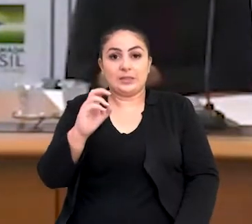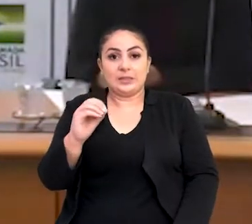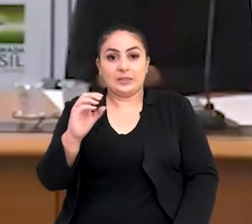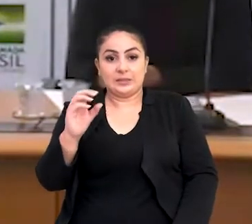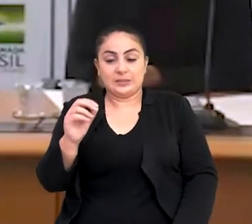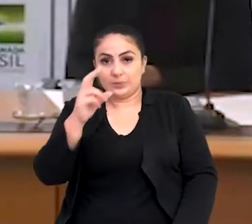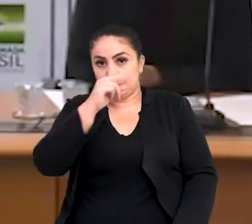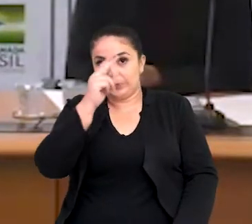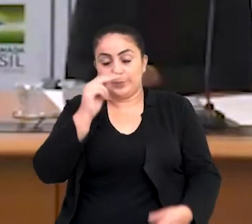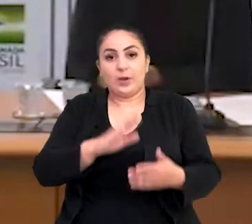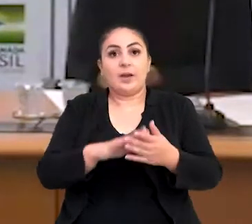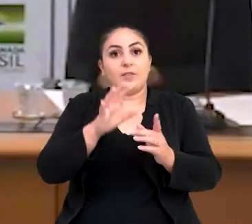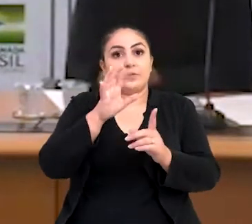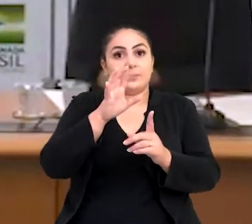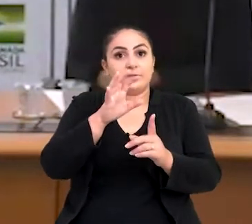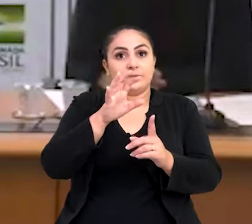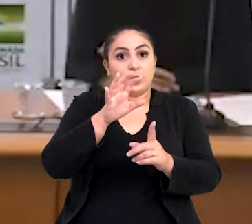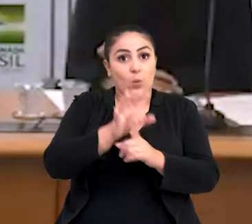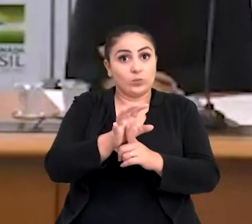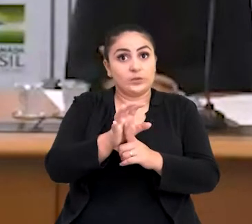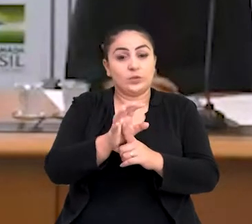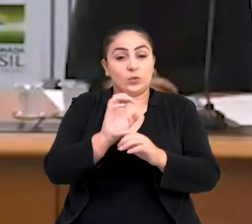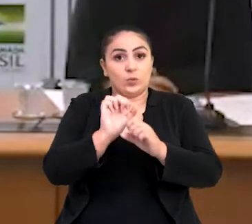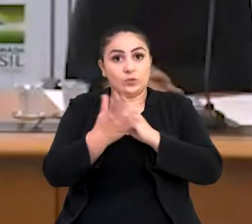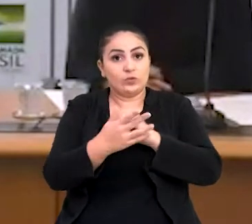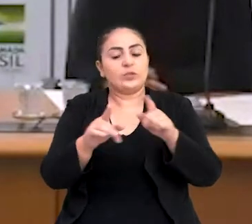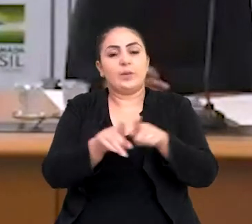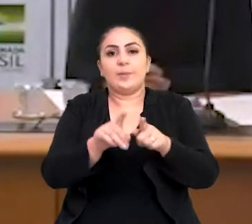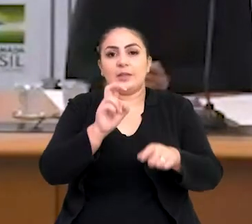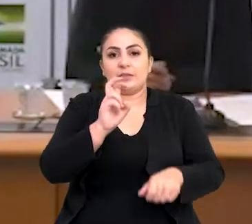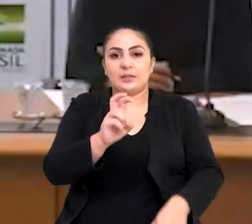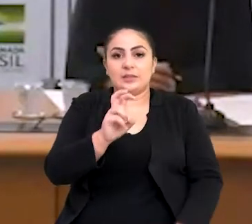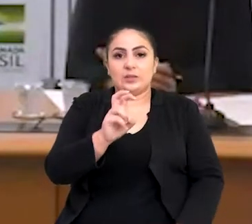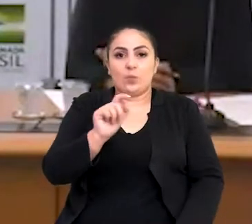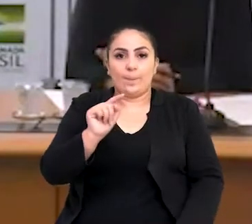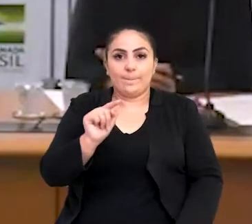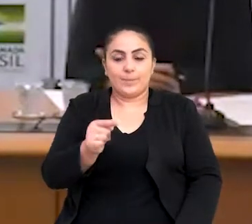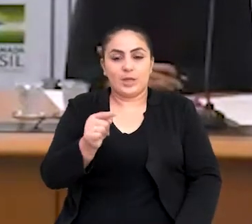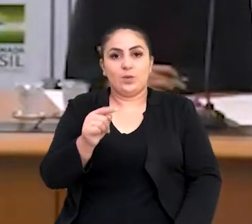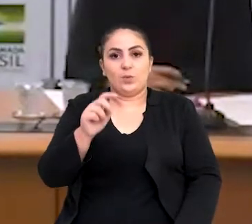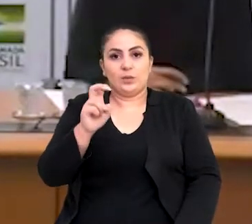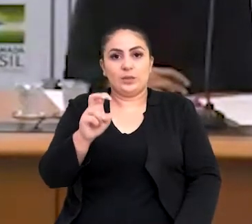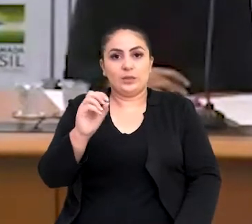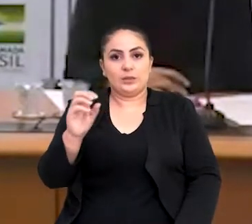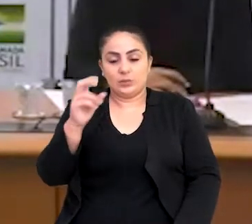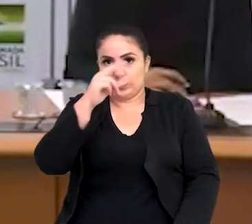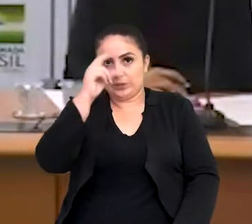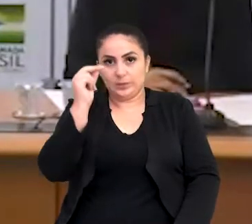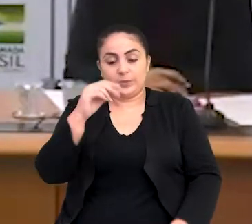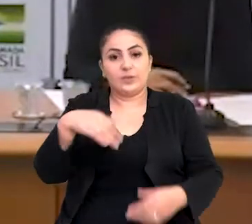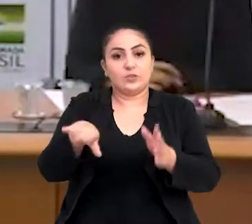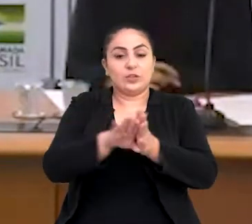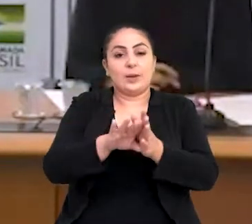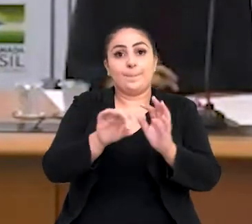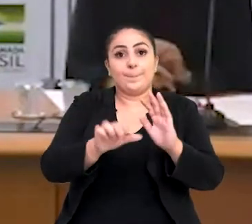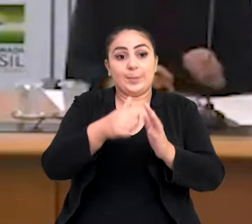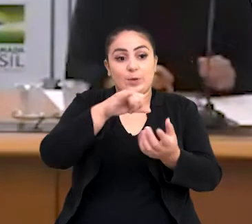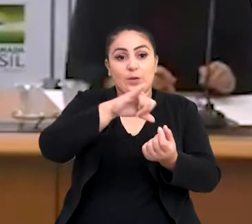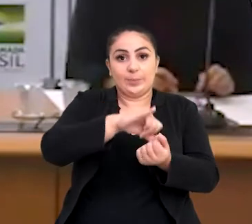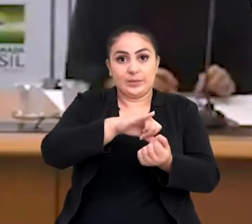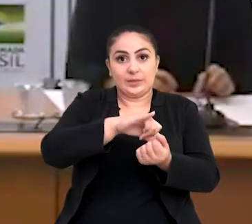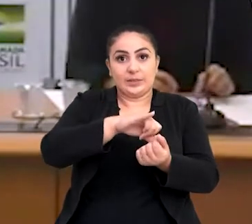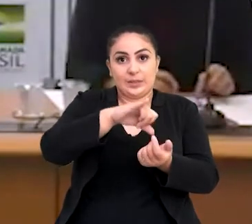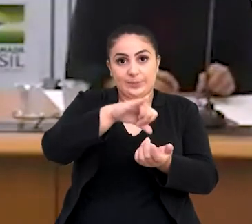municípios. A vacina contra a Covid também chegará nesses 5.570 municípios. Ela vai chegar inicialmente nas